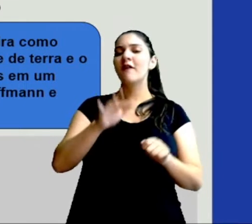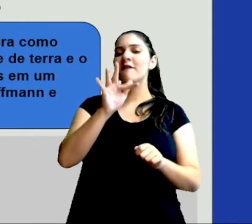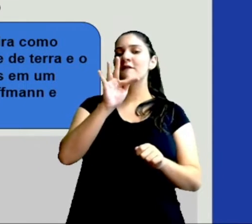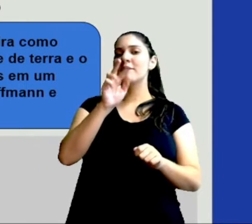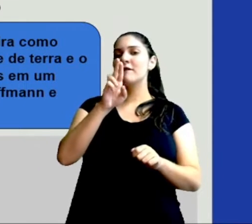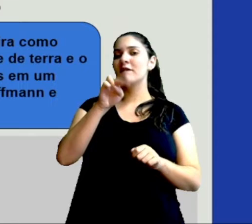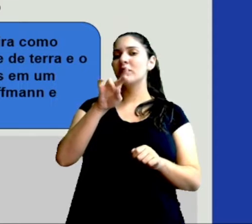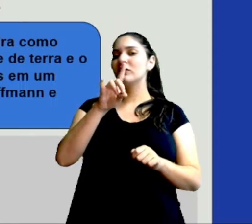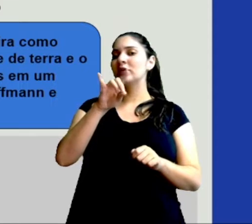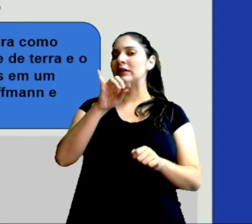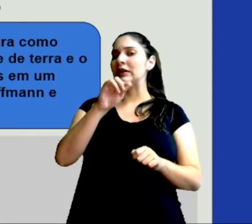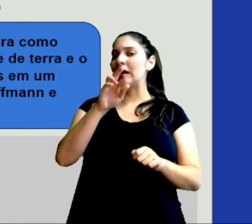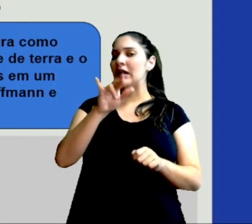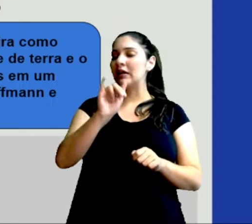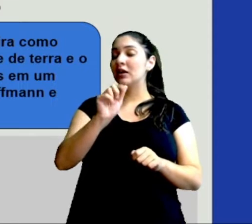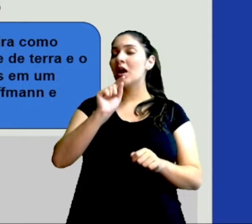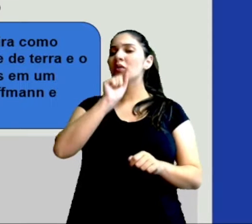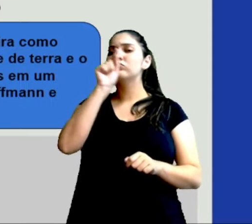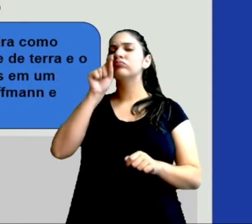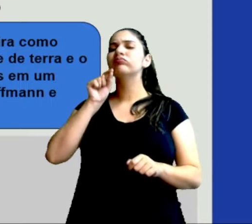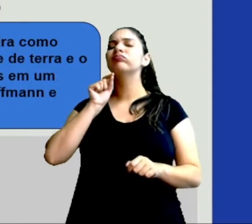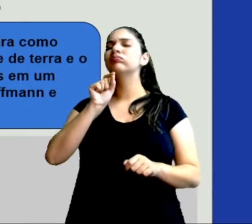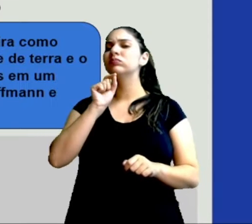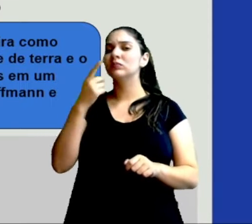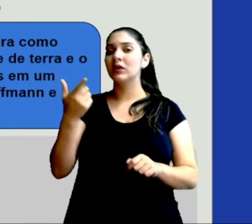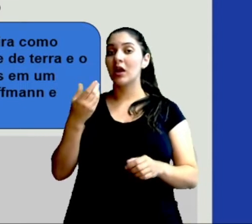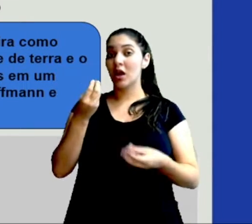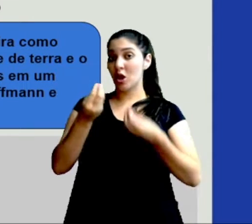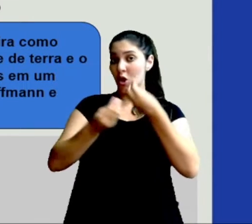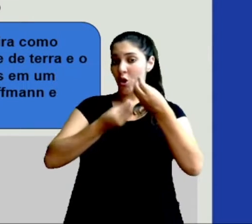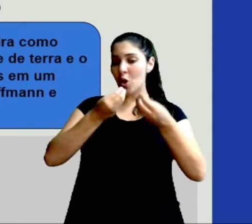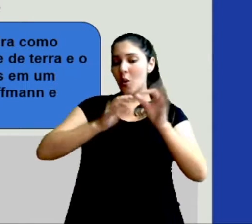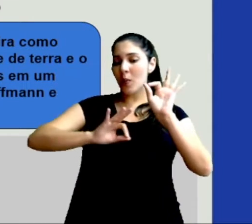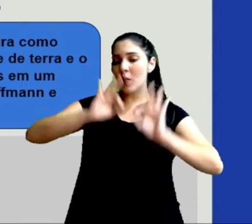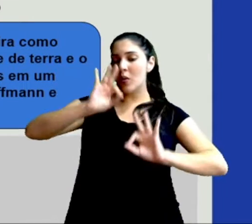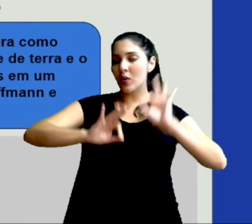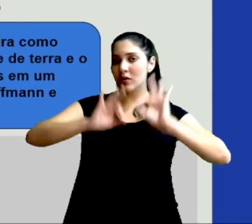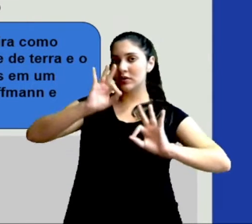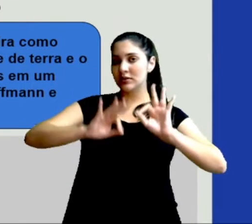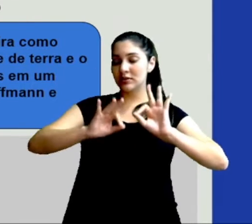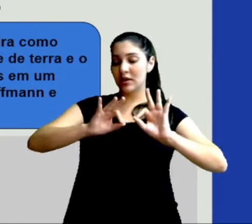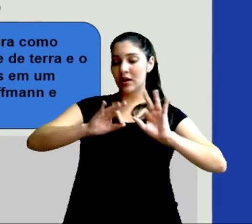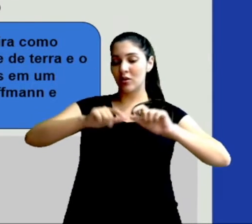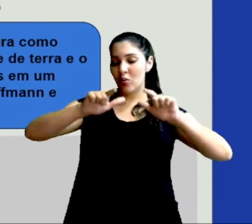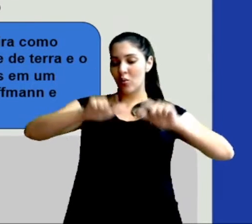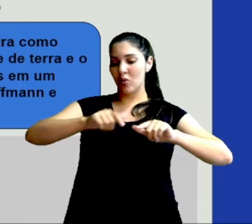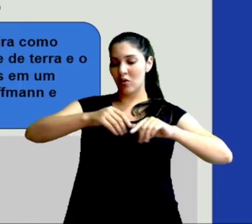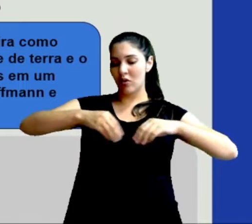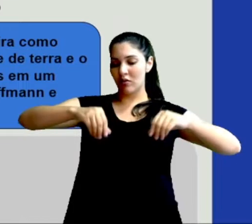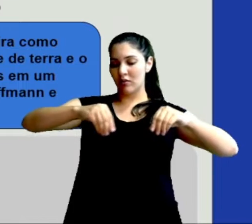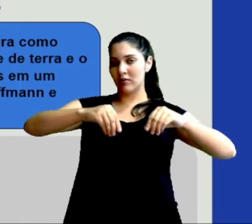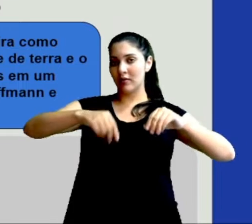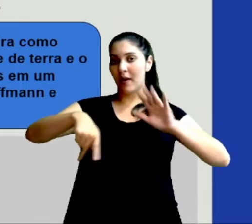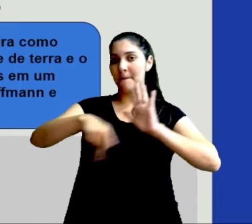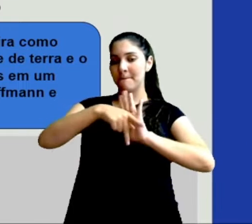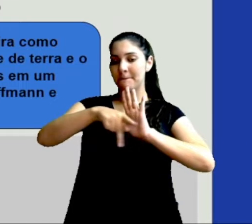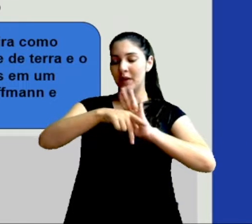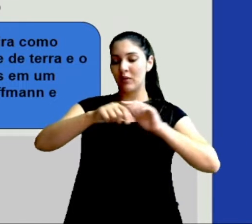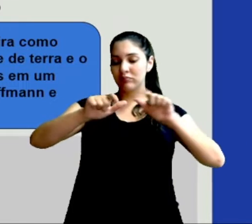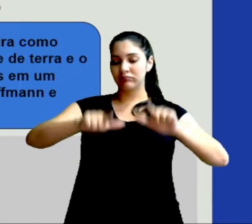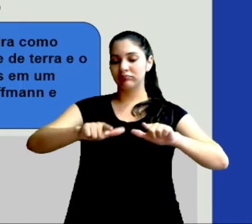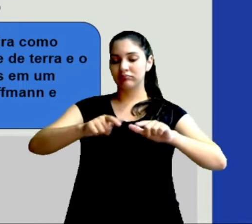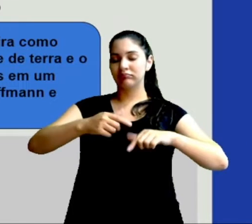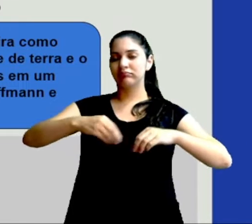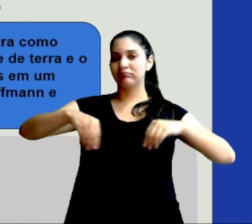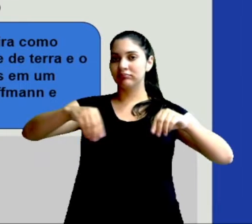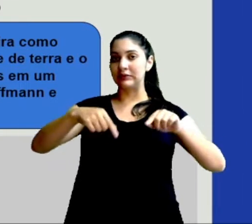estrutura fundiária? É a maneira como está organizada a terra, a propriedade de terra, né? E o